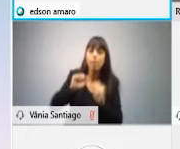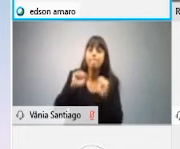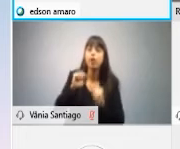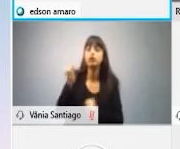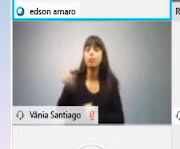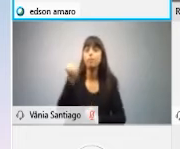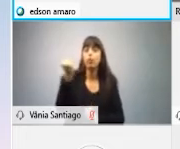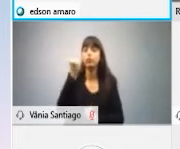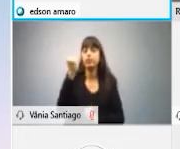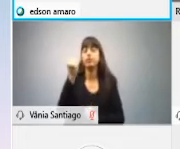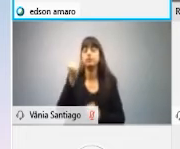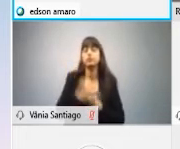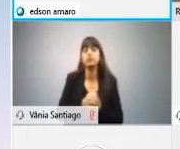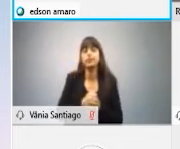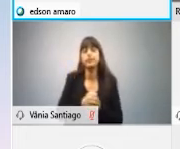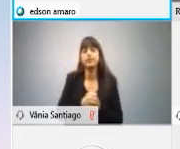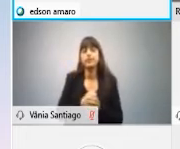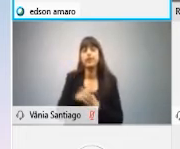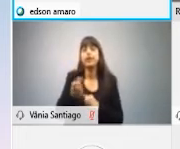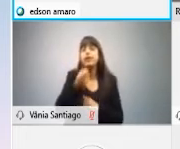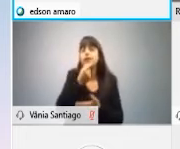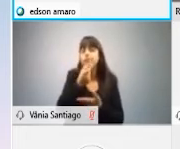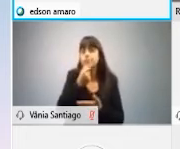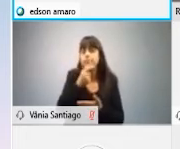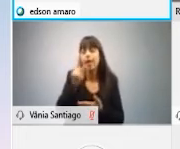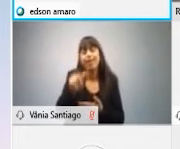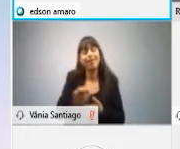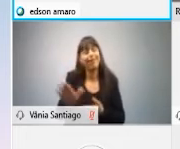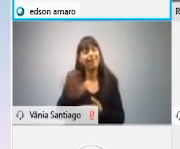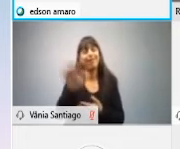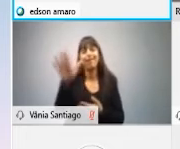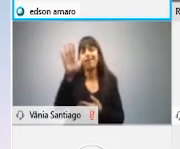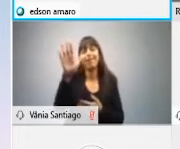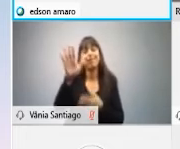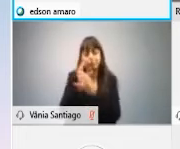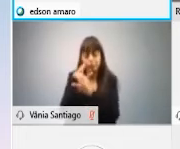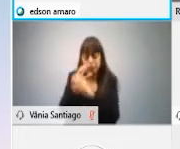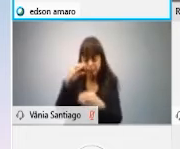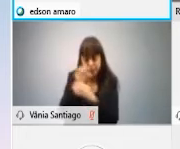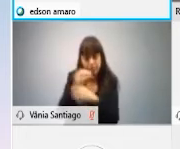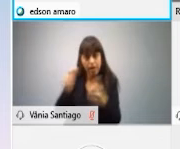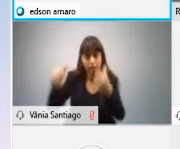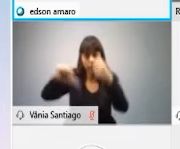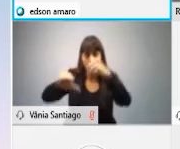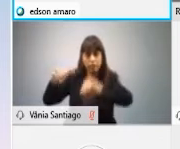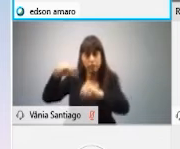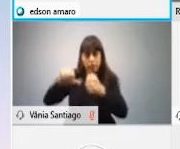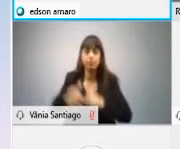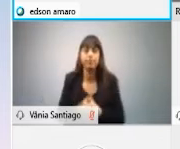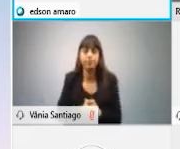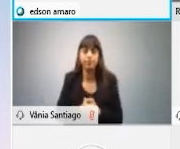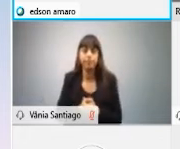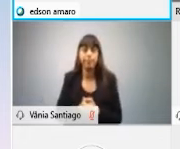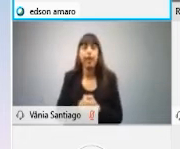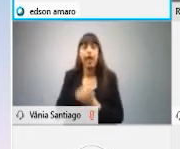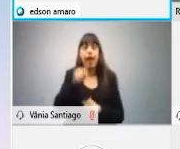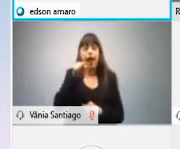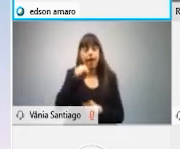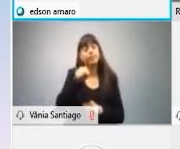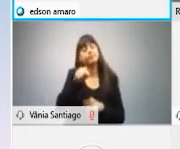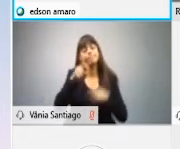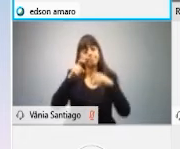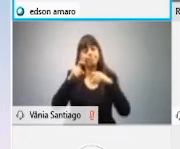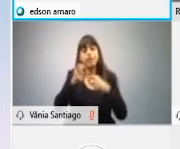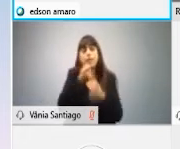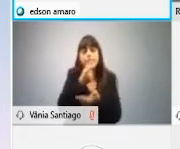E o custo de desenvolvimento dessas medicações é bastante caro. Eu chamo a atenção que essas medicações devem aumentar bastante no futuro, porque nós